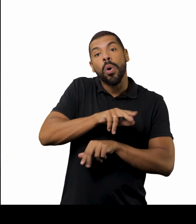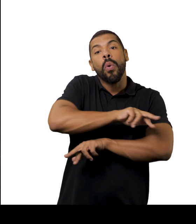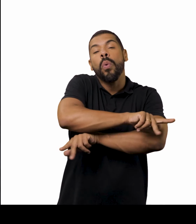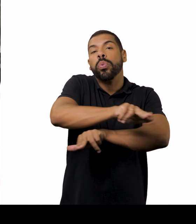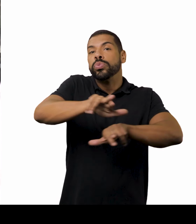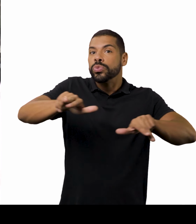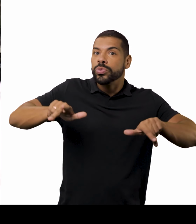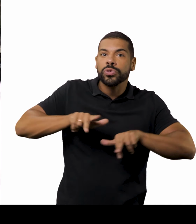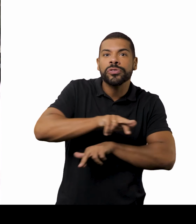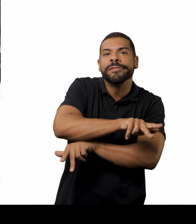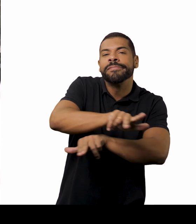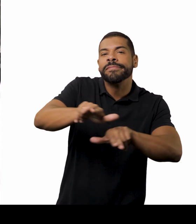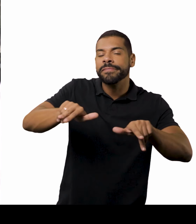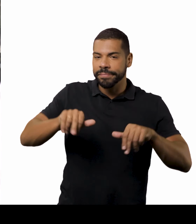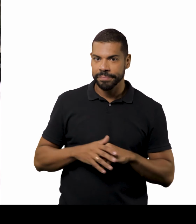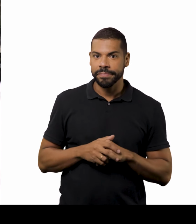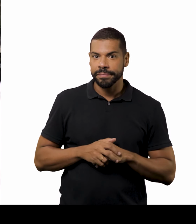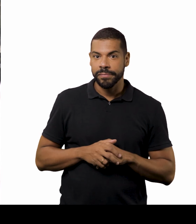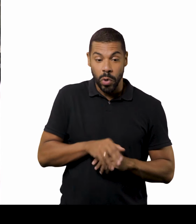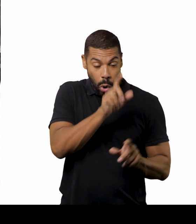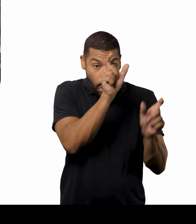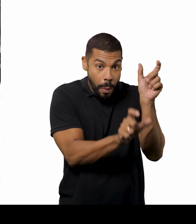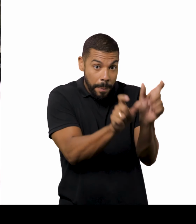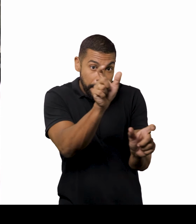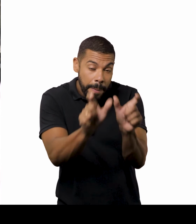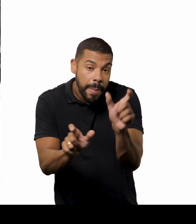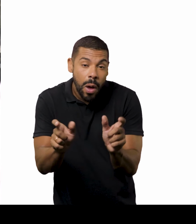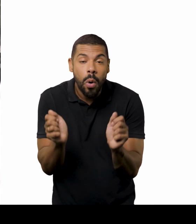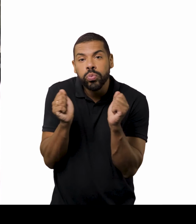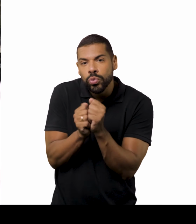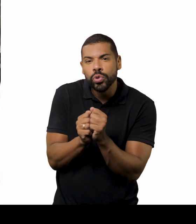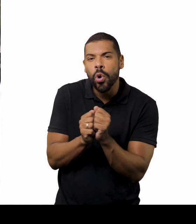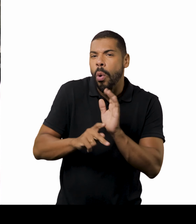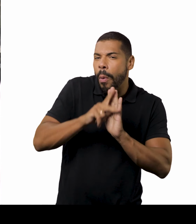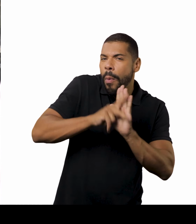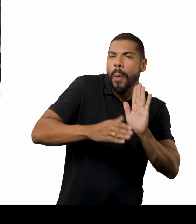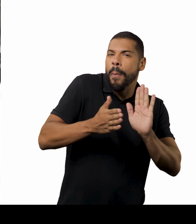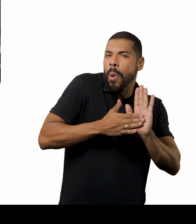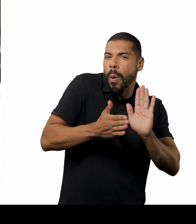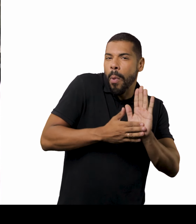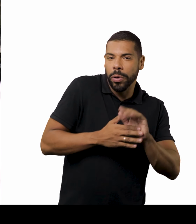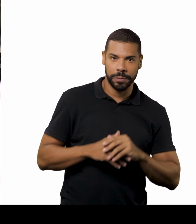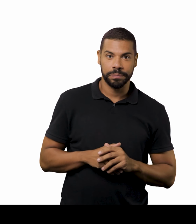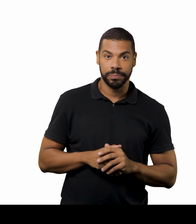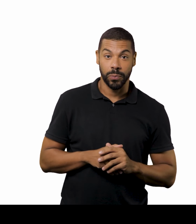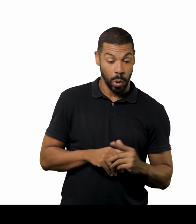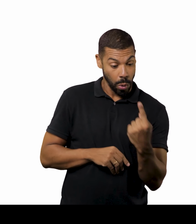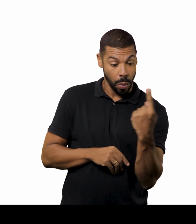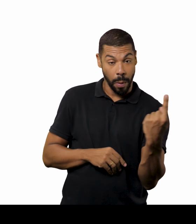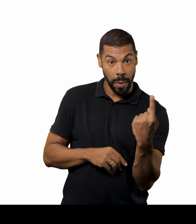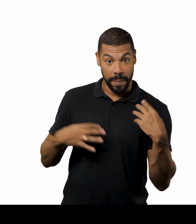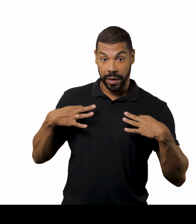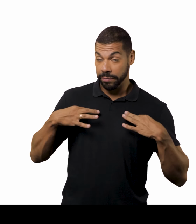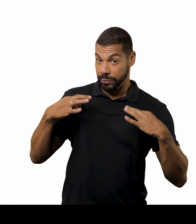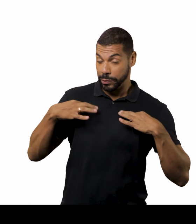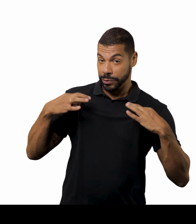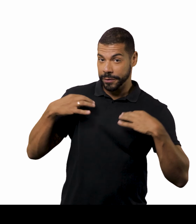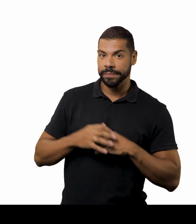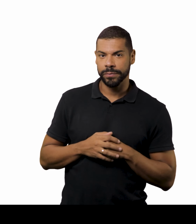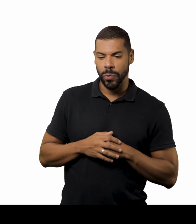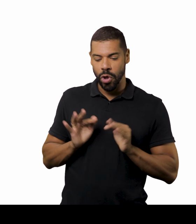ia dar liga porque a gente fala muitas vezes com o mesmo segmento, com o mesmo propósito. O primeiro look